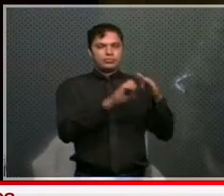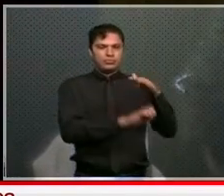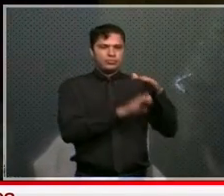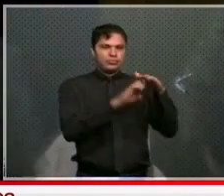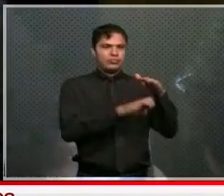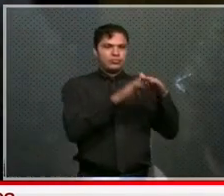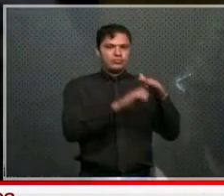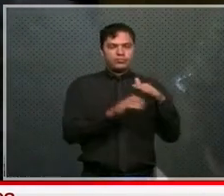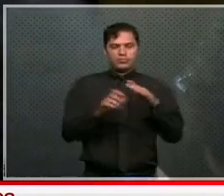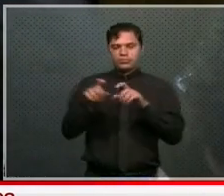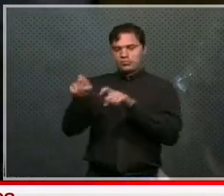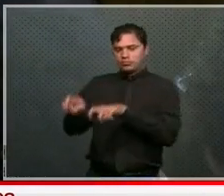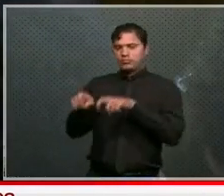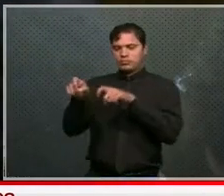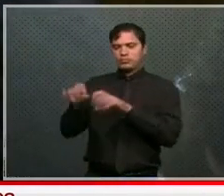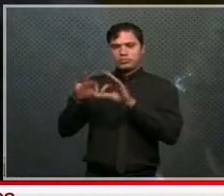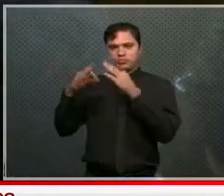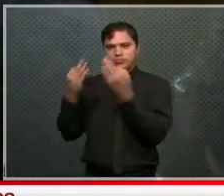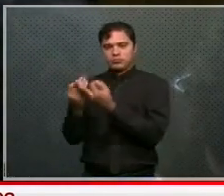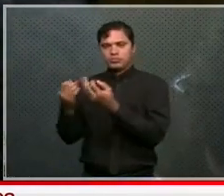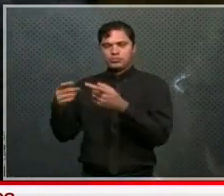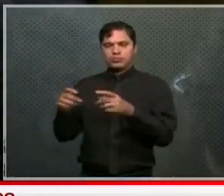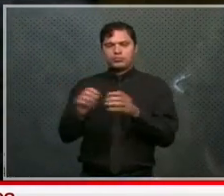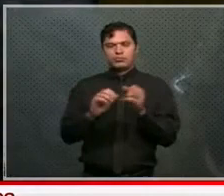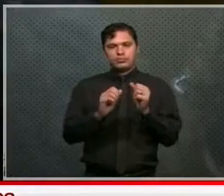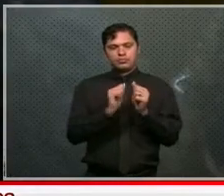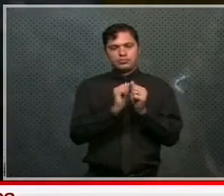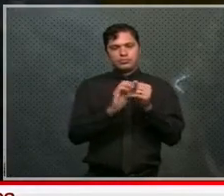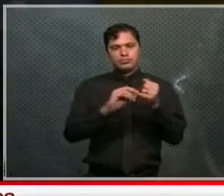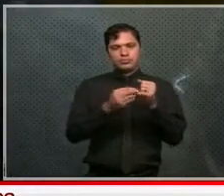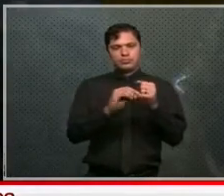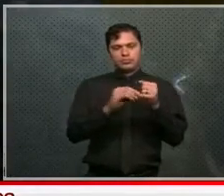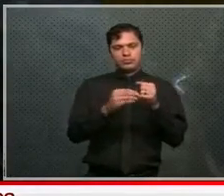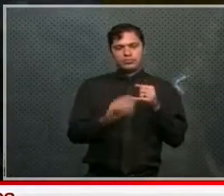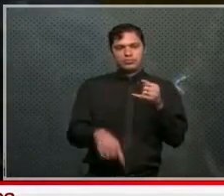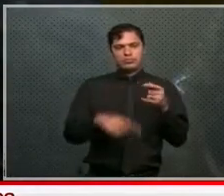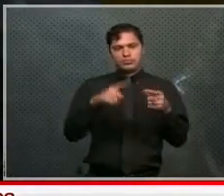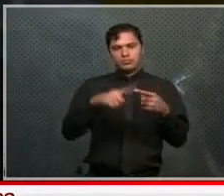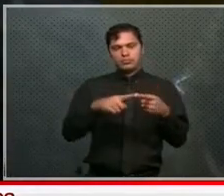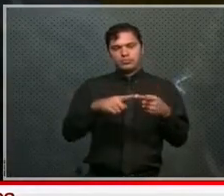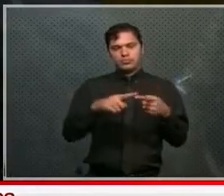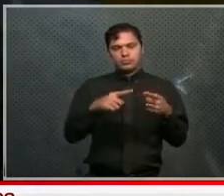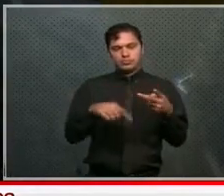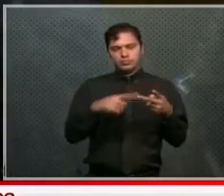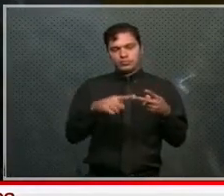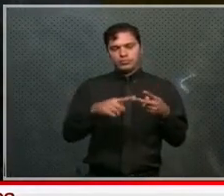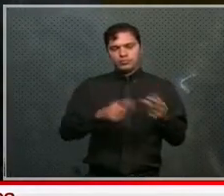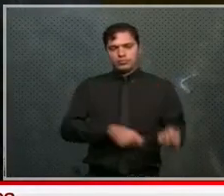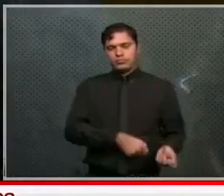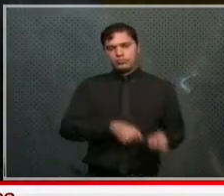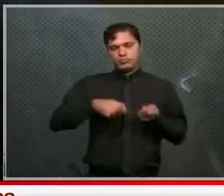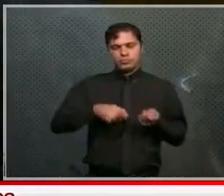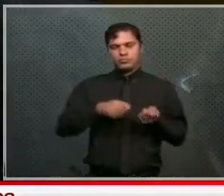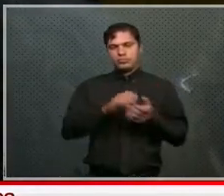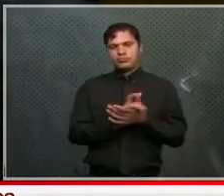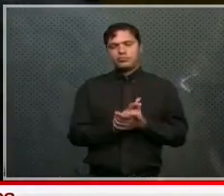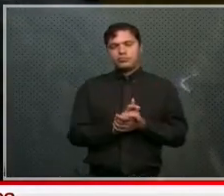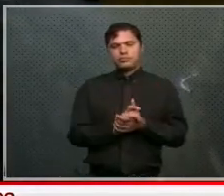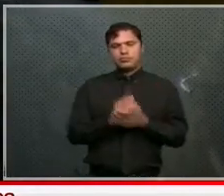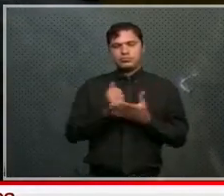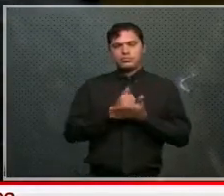para agricultura familiar feijão caldo e mandioca feijão caipira ajudamos a Embrapa